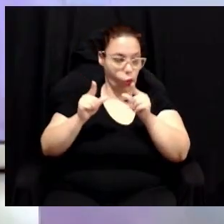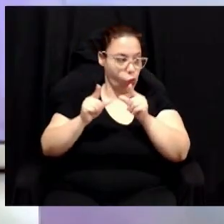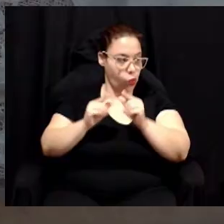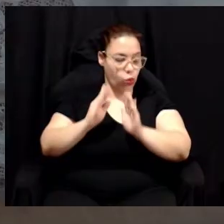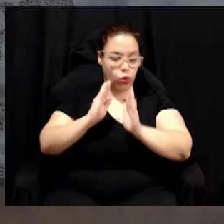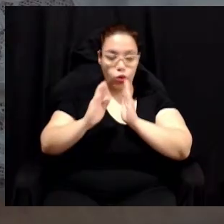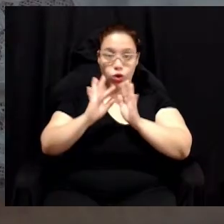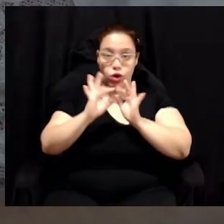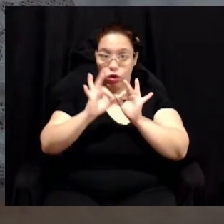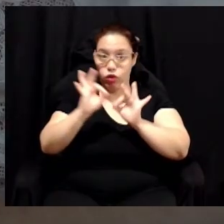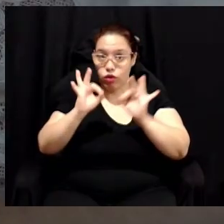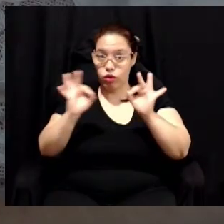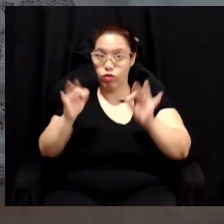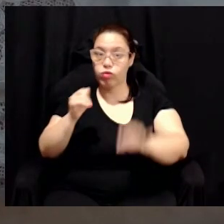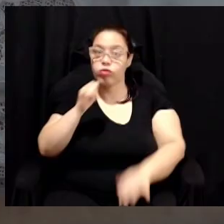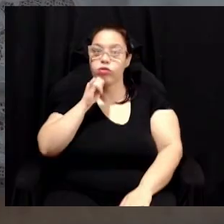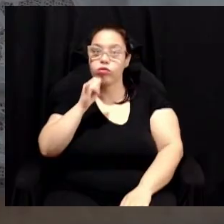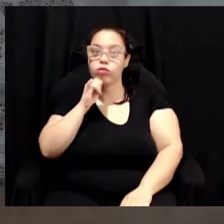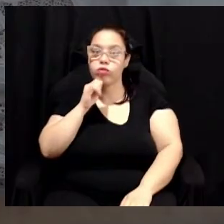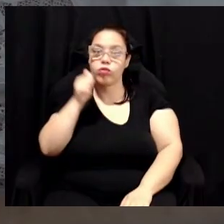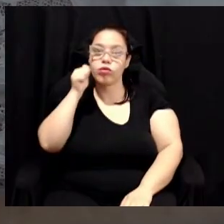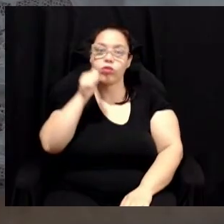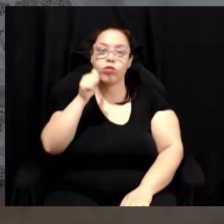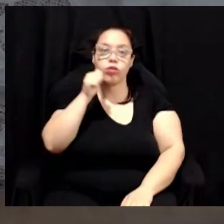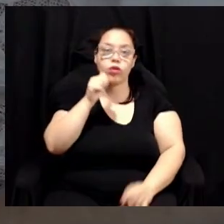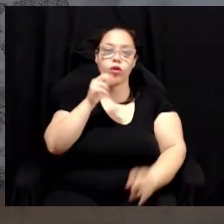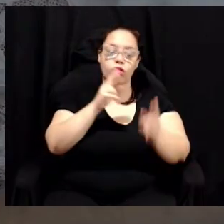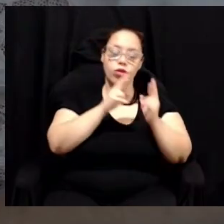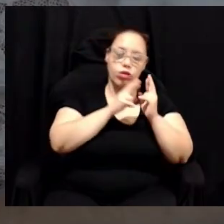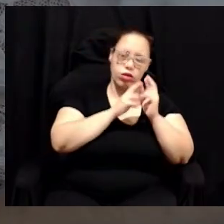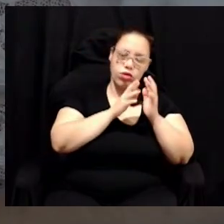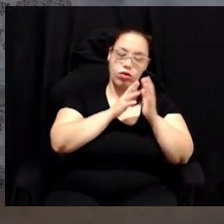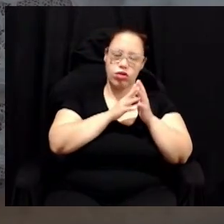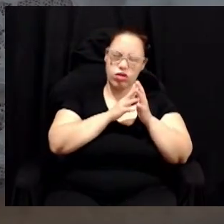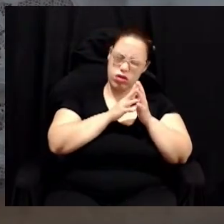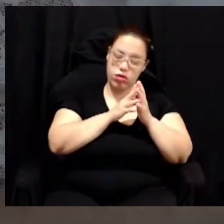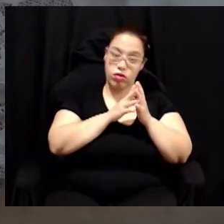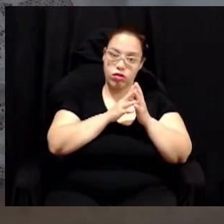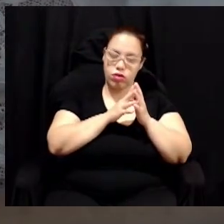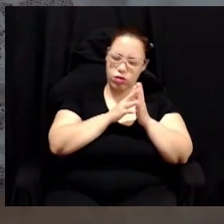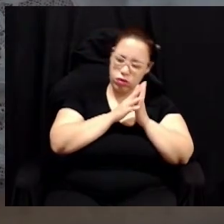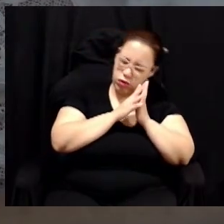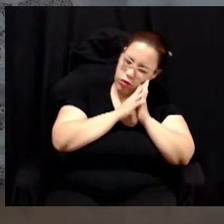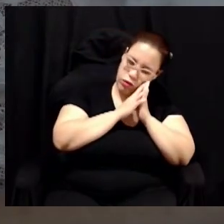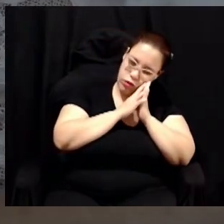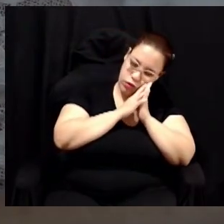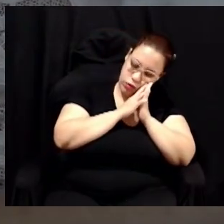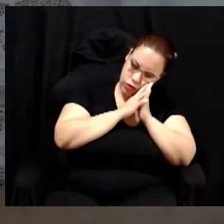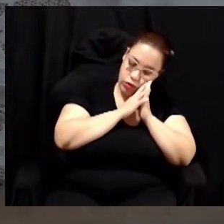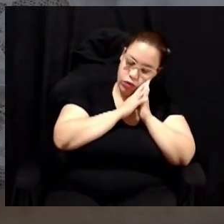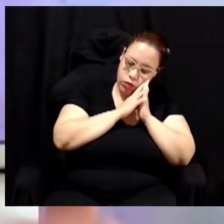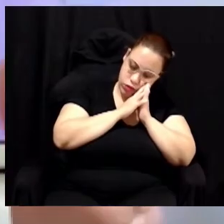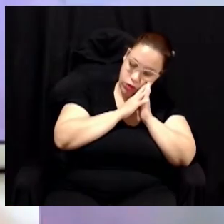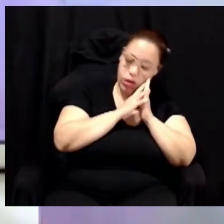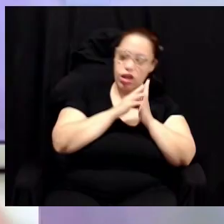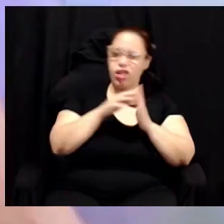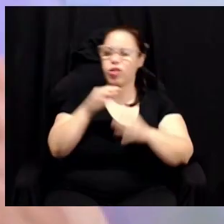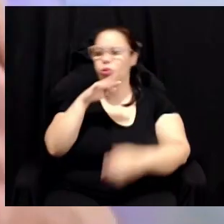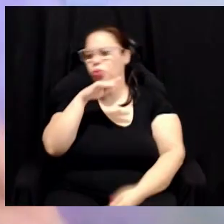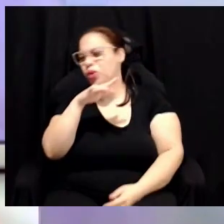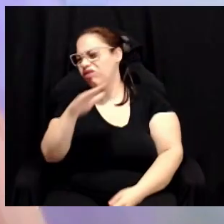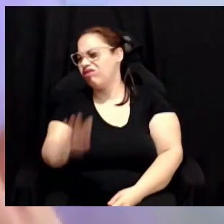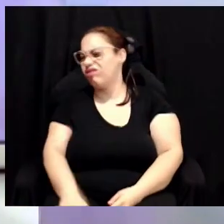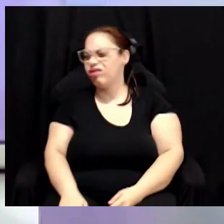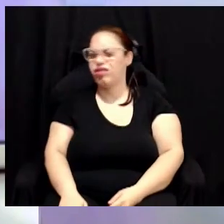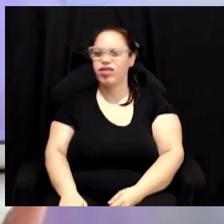vários hormônios. Por exemplo, as mulheres começam a dormir mal porque tem uma desregulação da melatonina, que é o hormônio do sono. Muitas